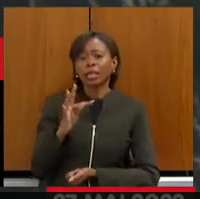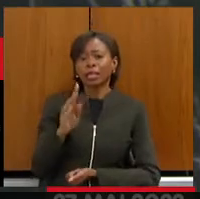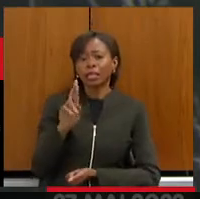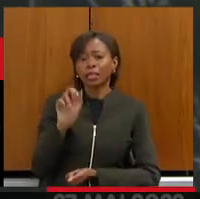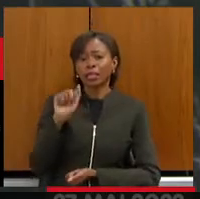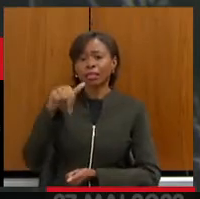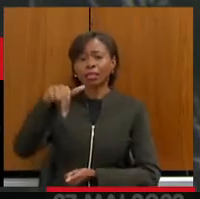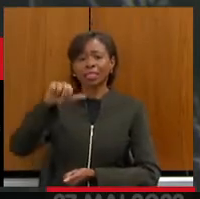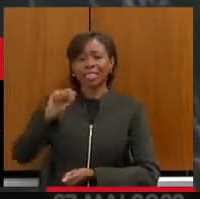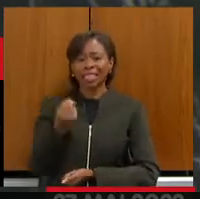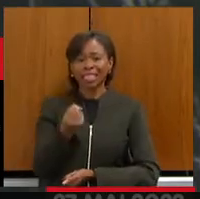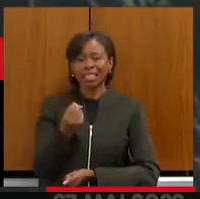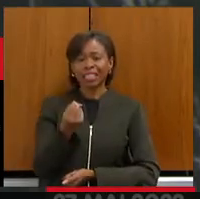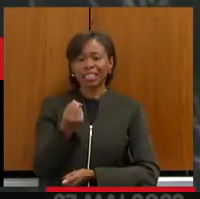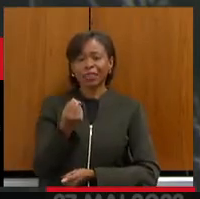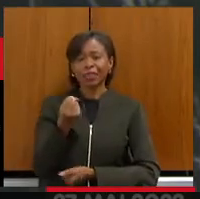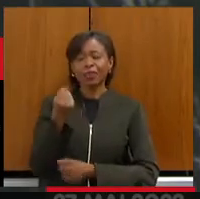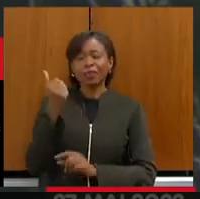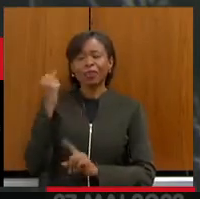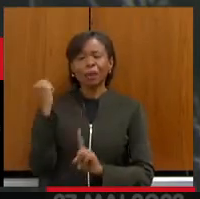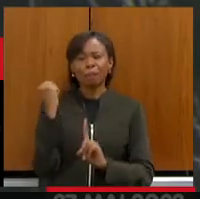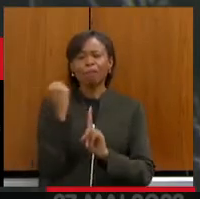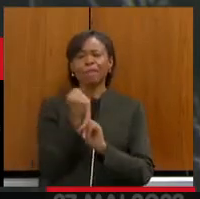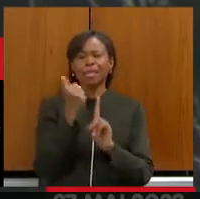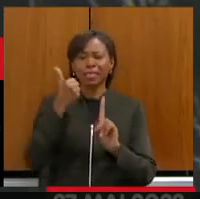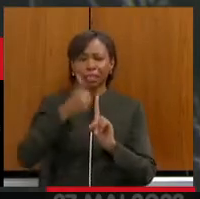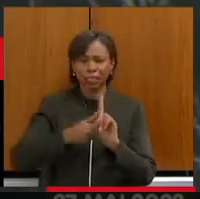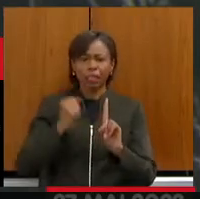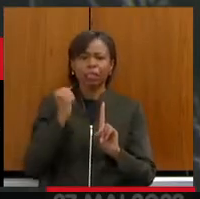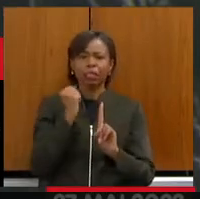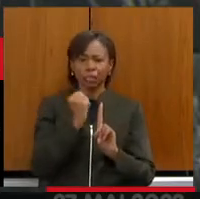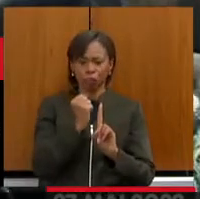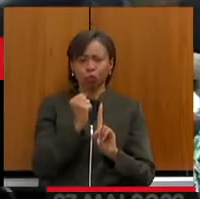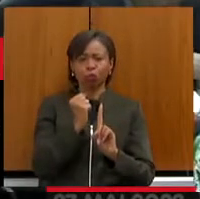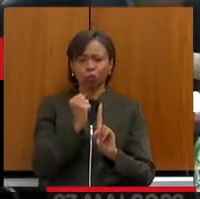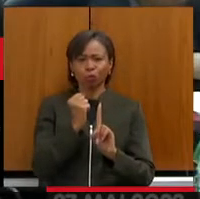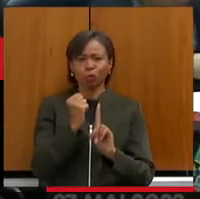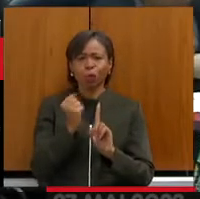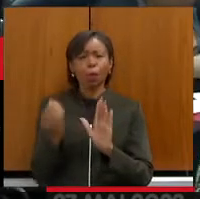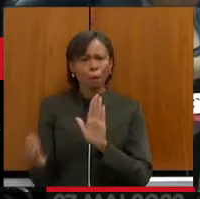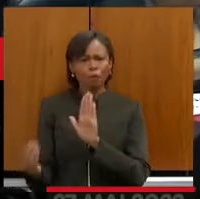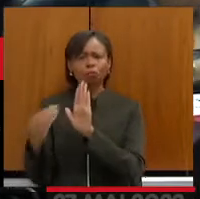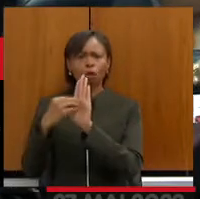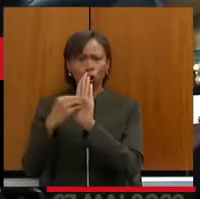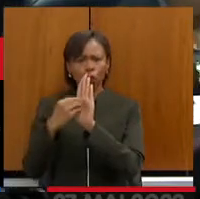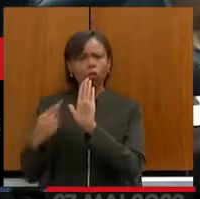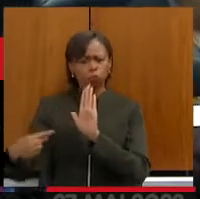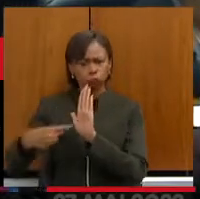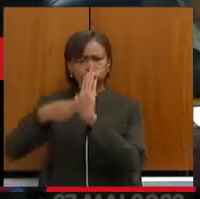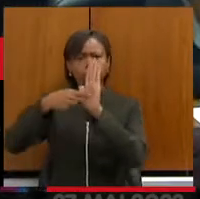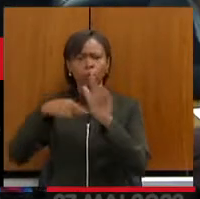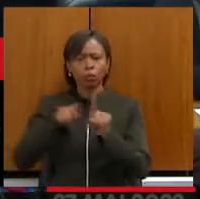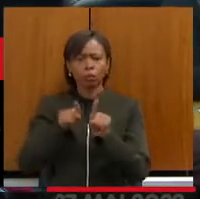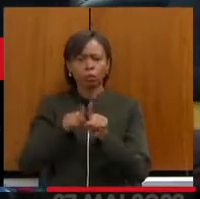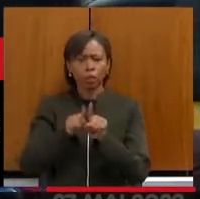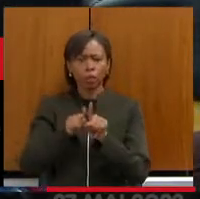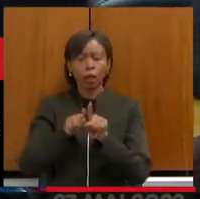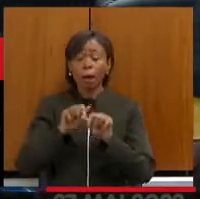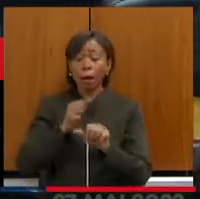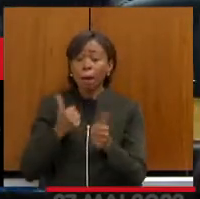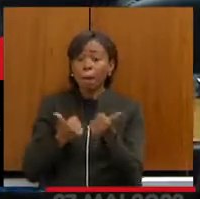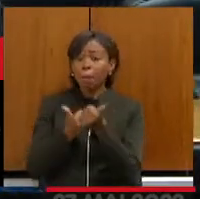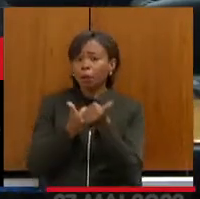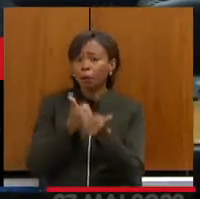hediondo o sócio educativas e de afirmação para as mulheres trans a implementação de políticas